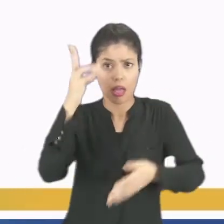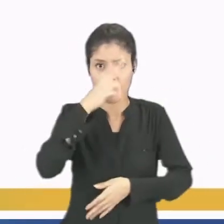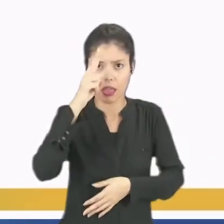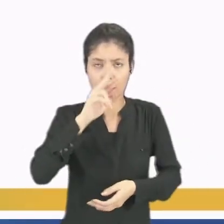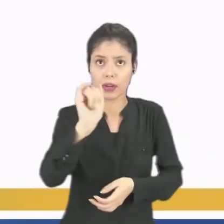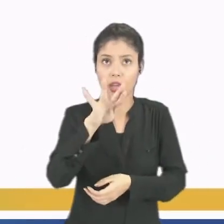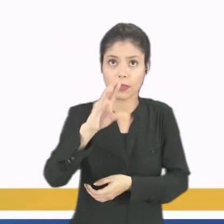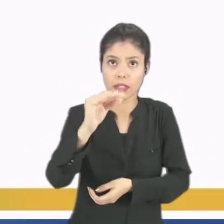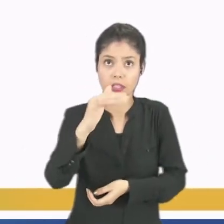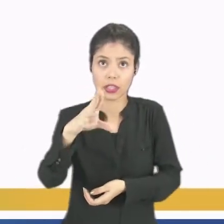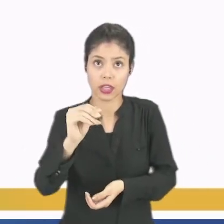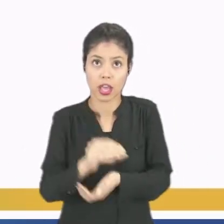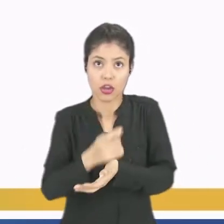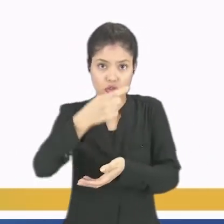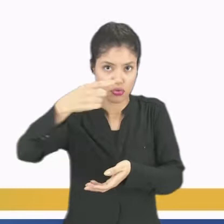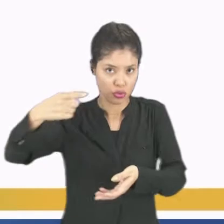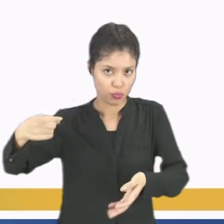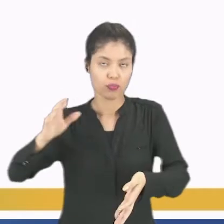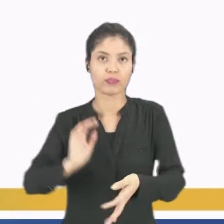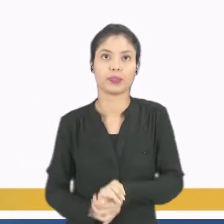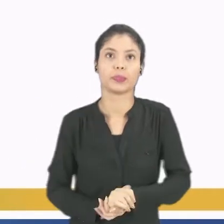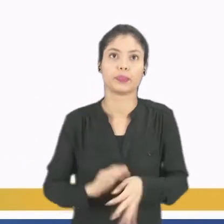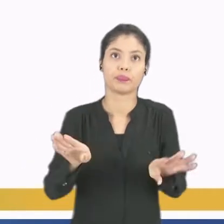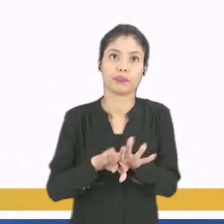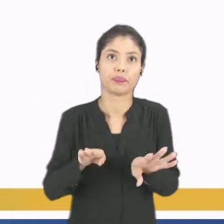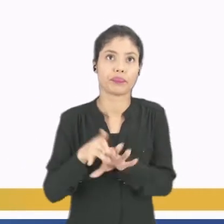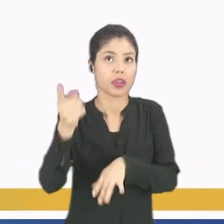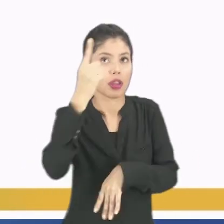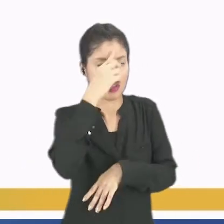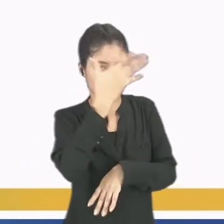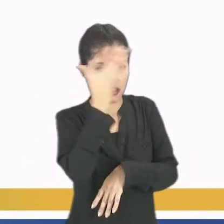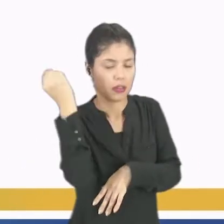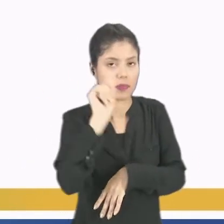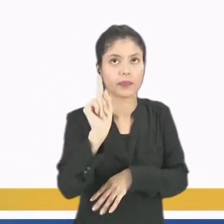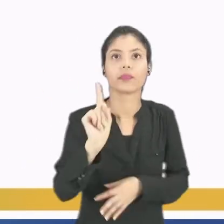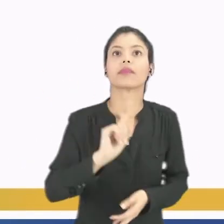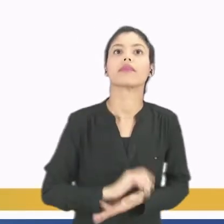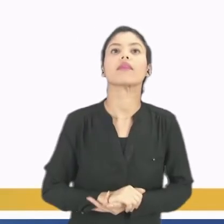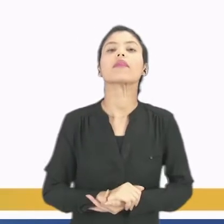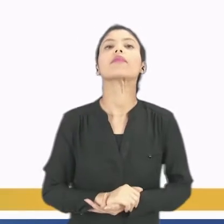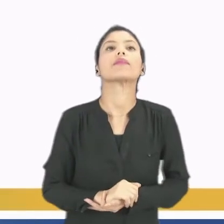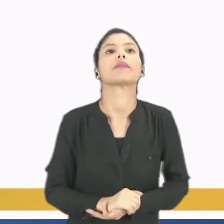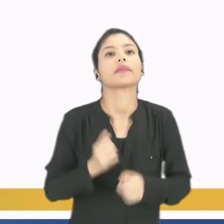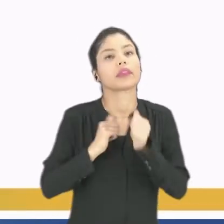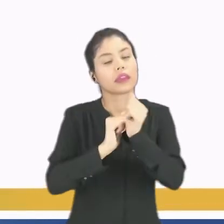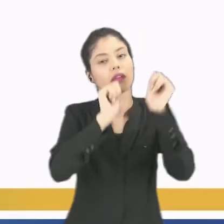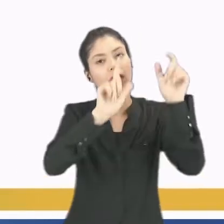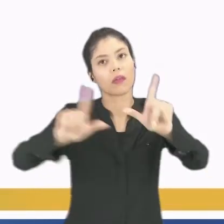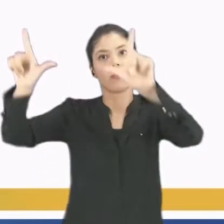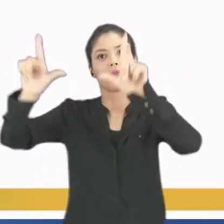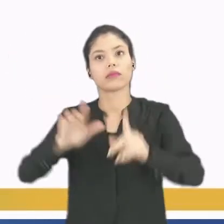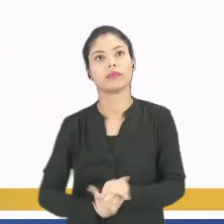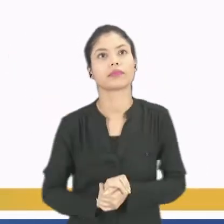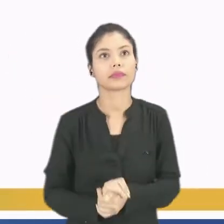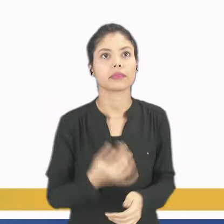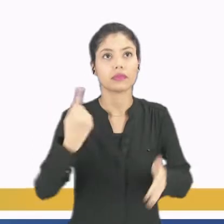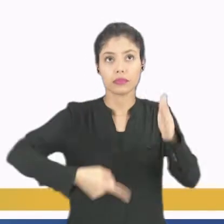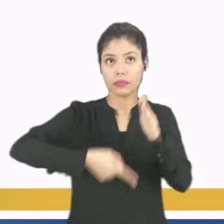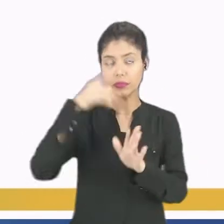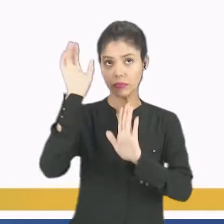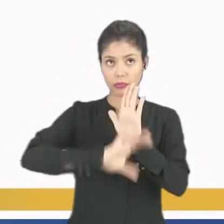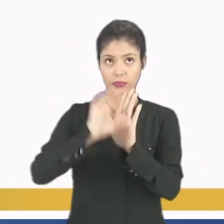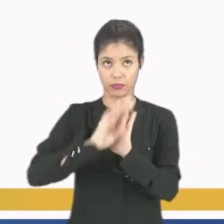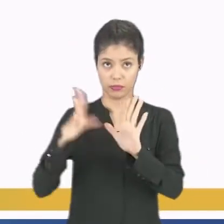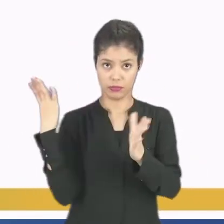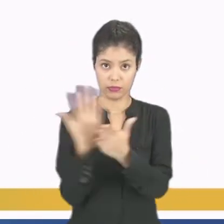que a abscissa chia. Se chia, aqui é o x, tá? É só você não esquecer disso daí. Bora acompanhar. O primeiro conceito que a